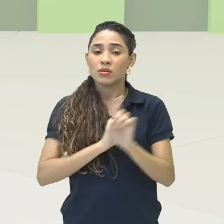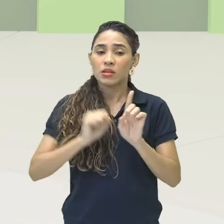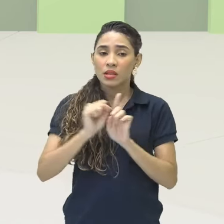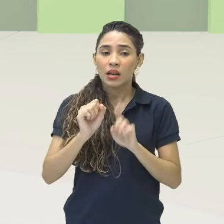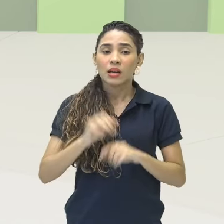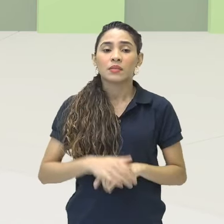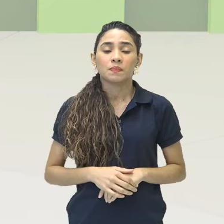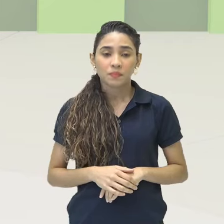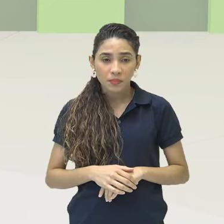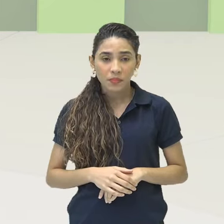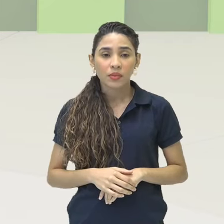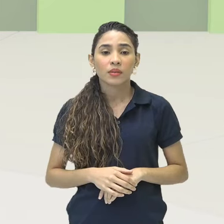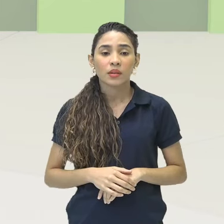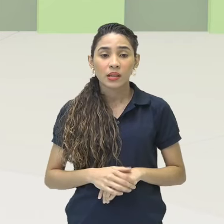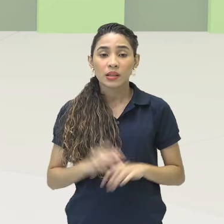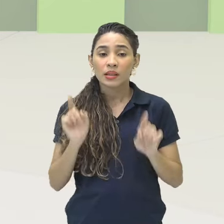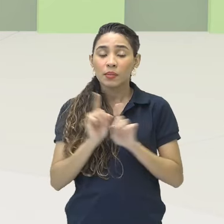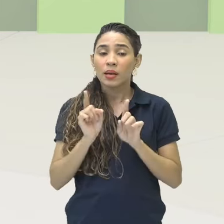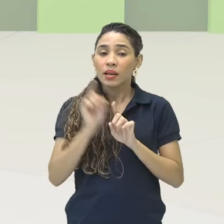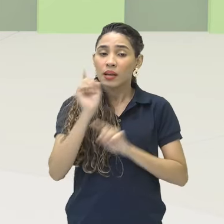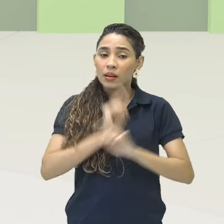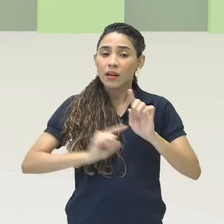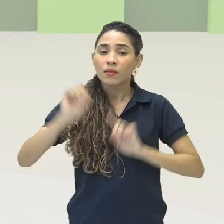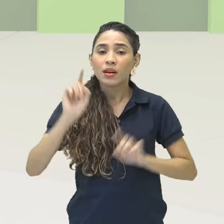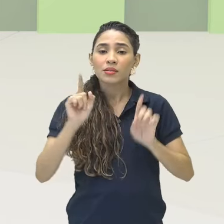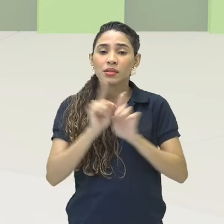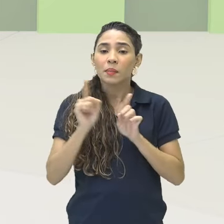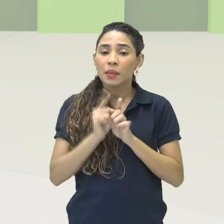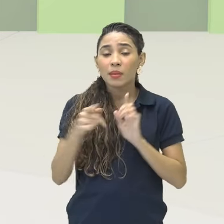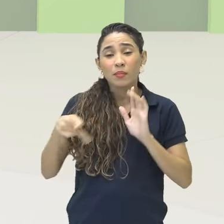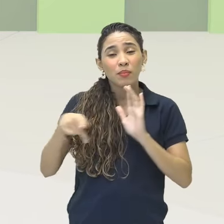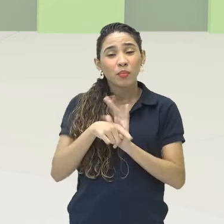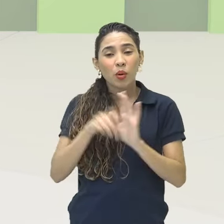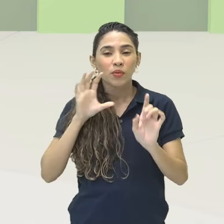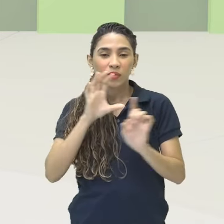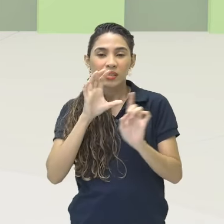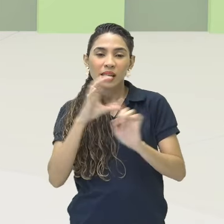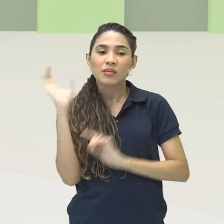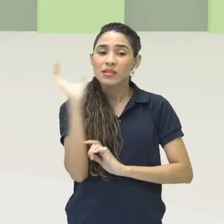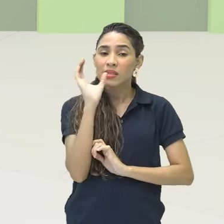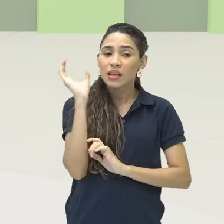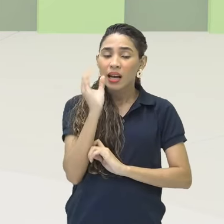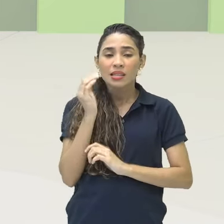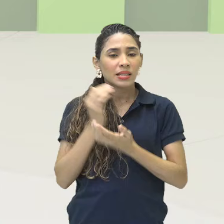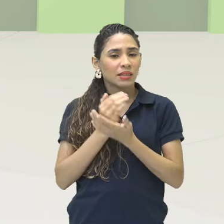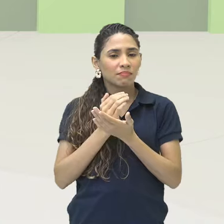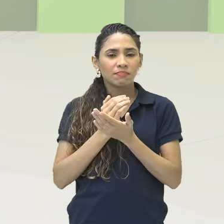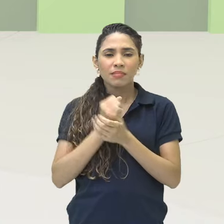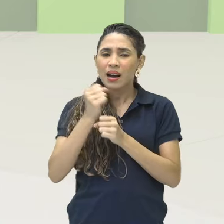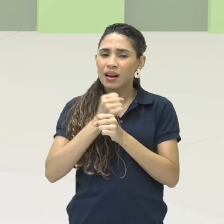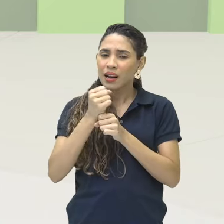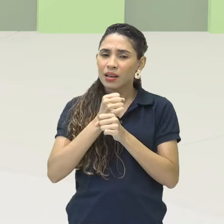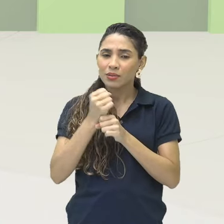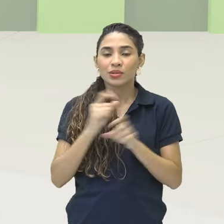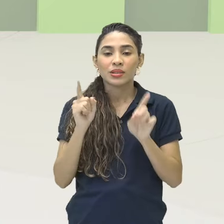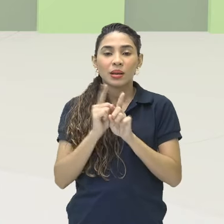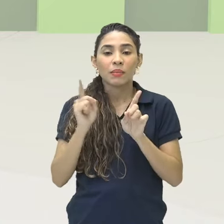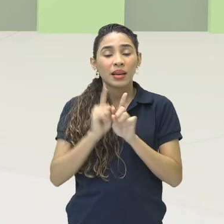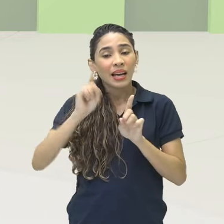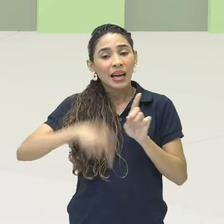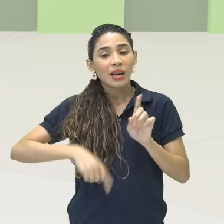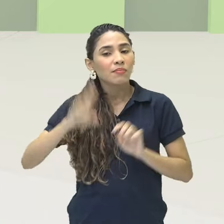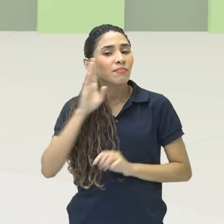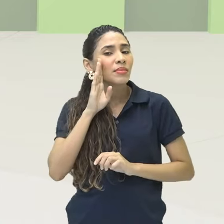desenvolvimento mesmo da sociedade. Grandes avanços proporcionados pela ciência, por exemplo, ao longo de décadas, elas foram o